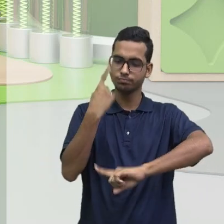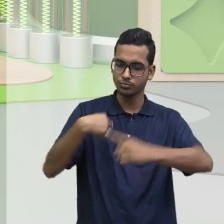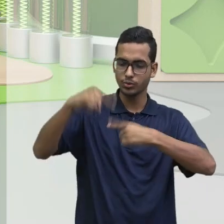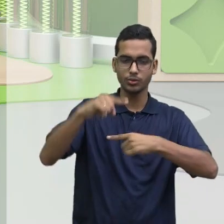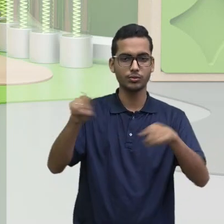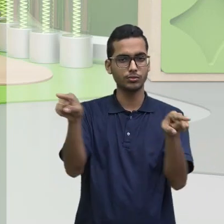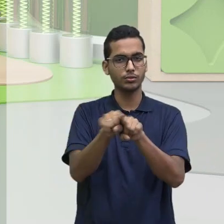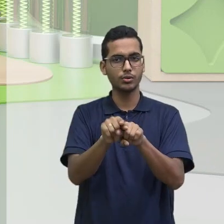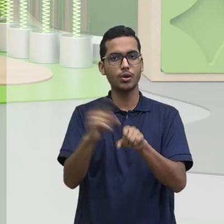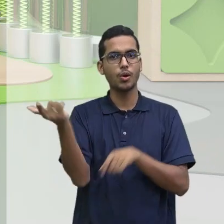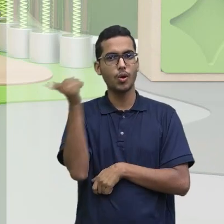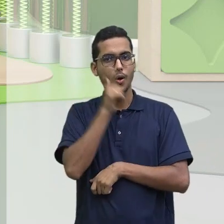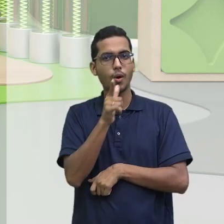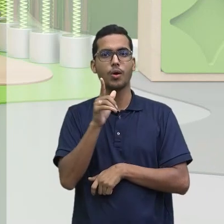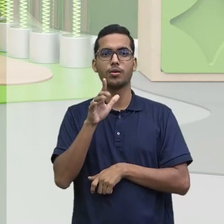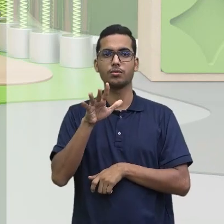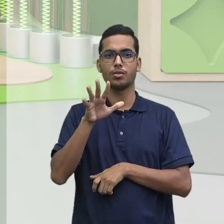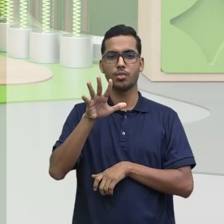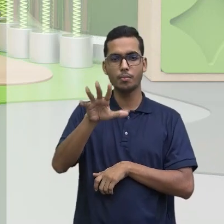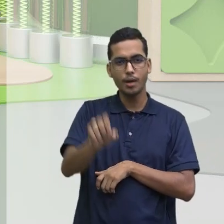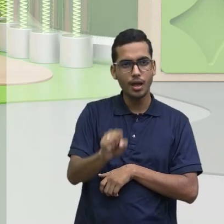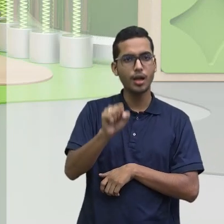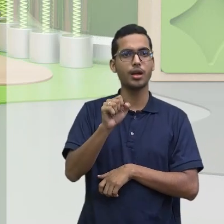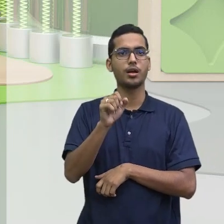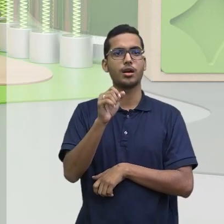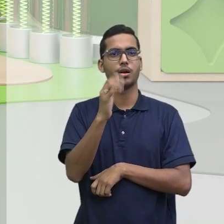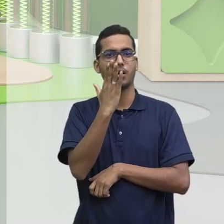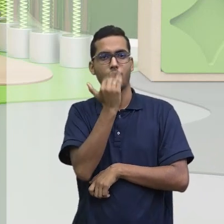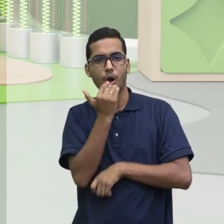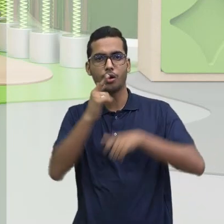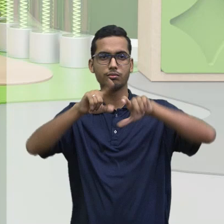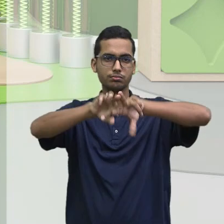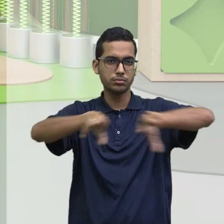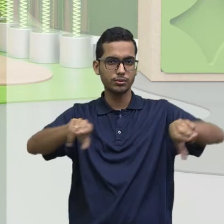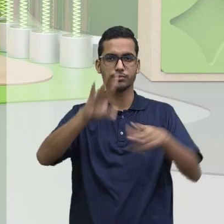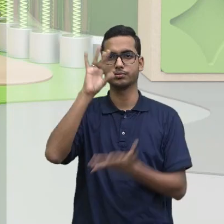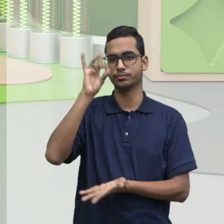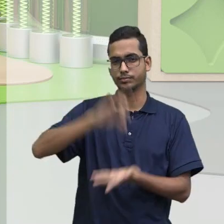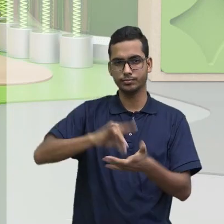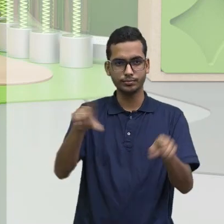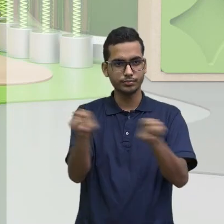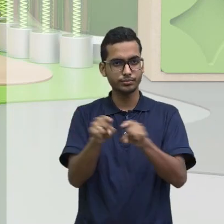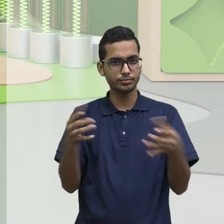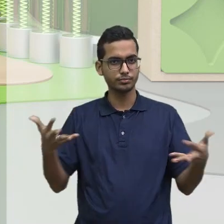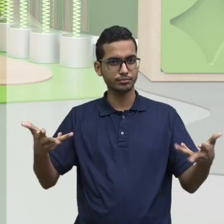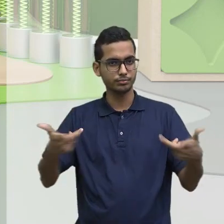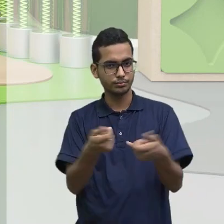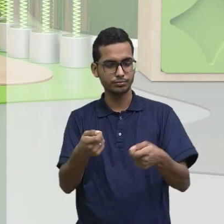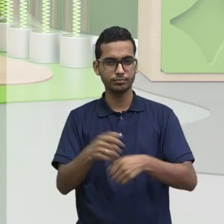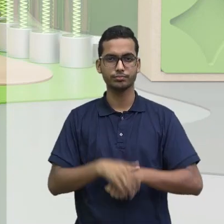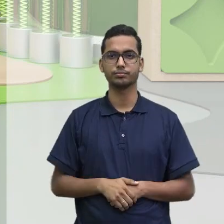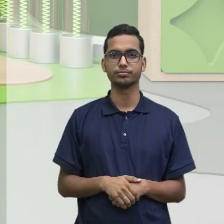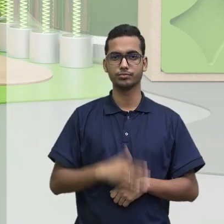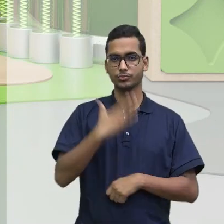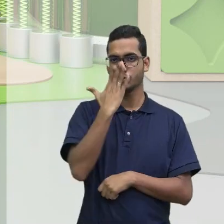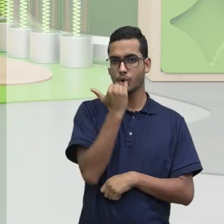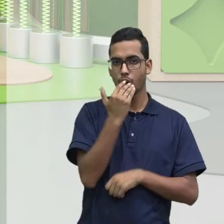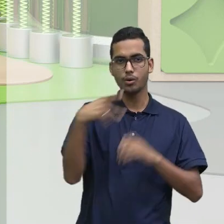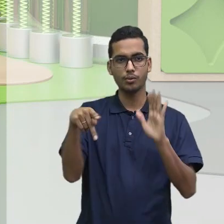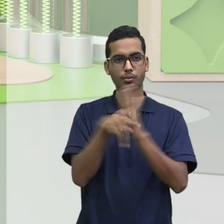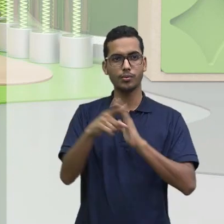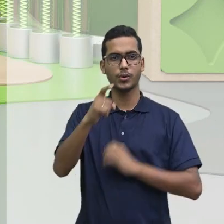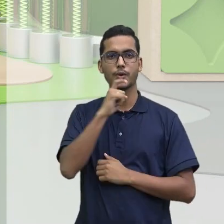com segurança, garantindo aí a qualidade deles. Então, você pensa aí o seguinte, esses alimentos na sua